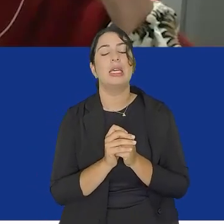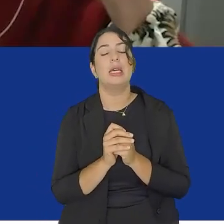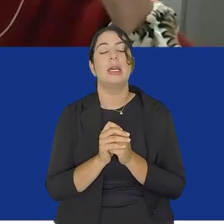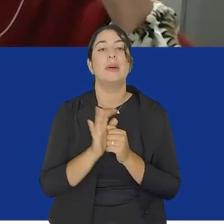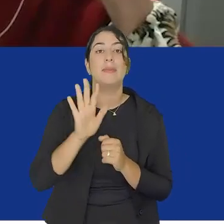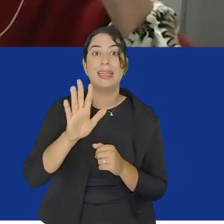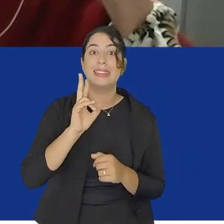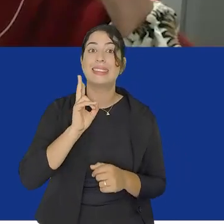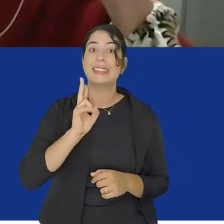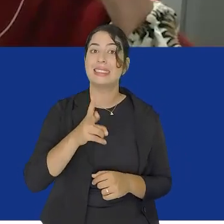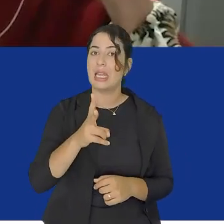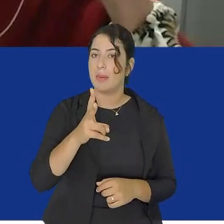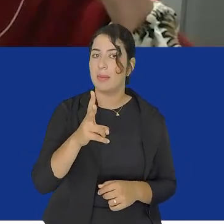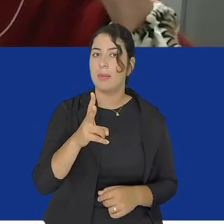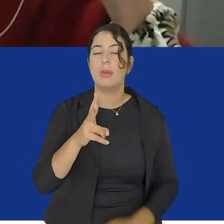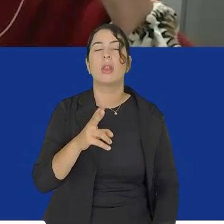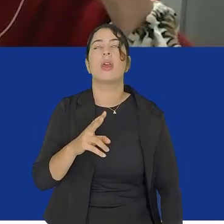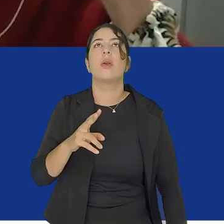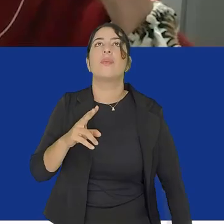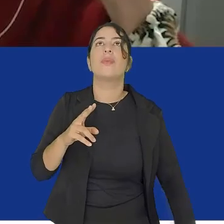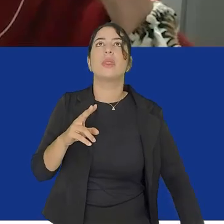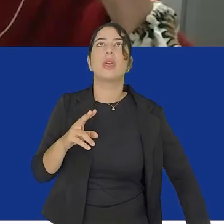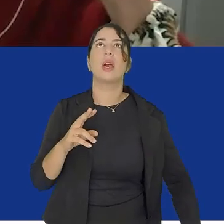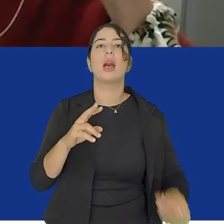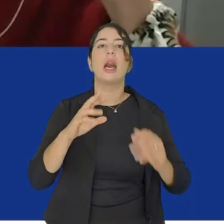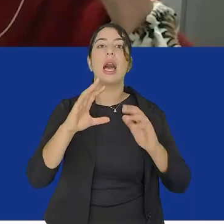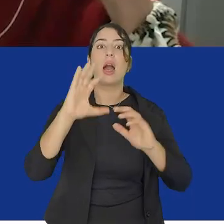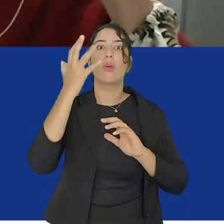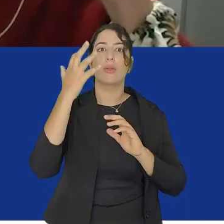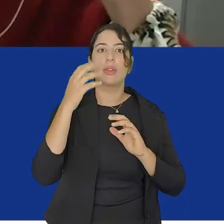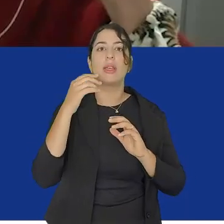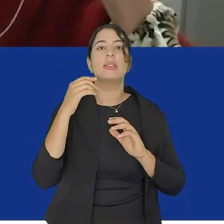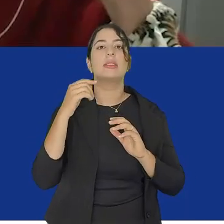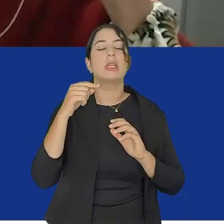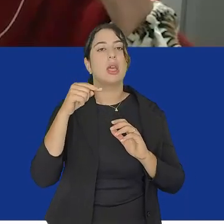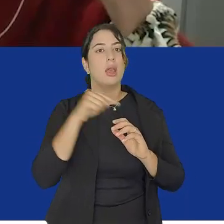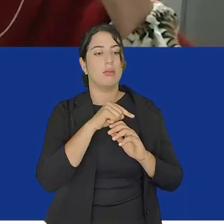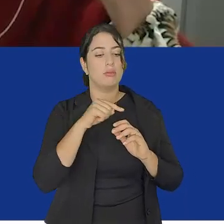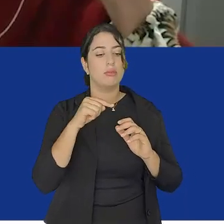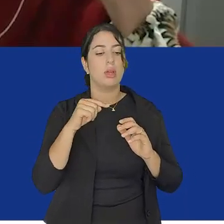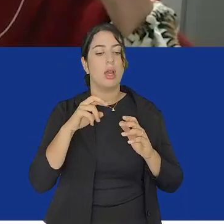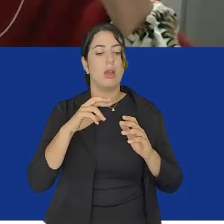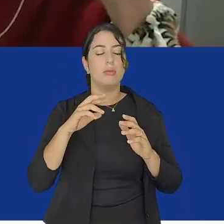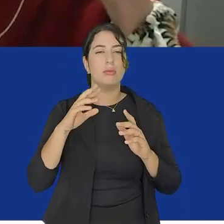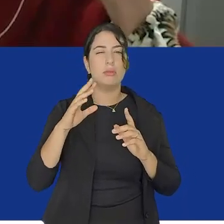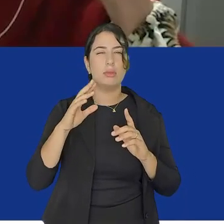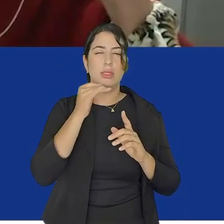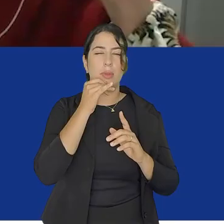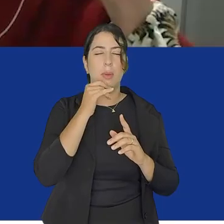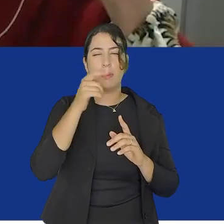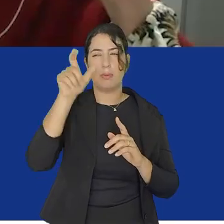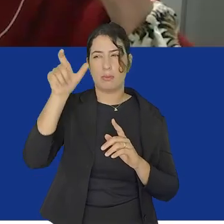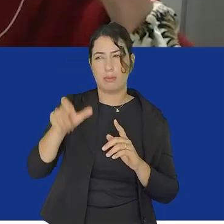essa situação como uma escolha da pessoa, de alguém que usa a hostilização como prática